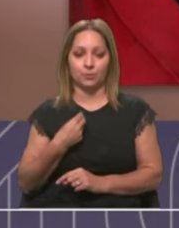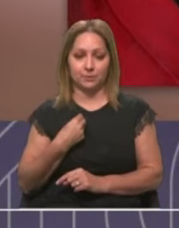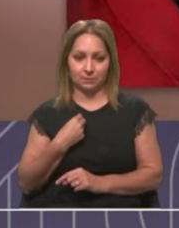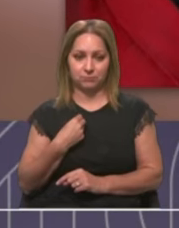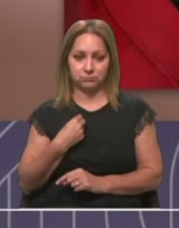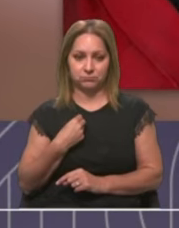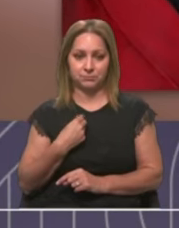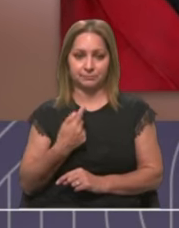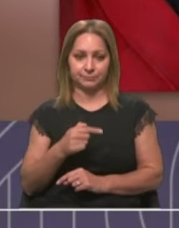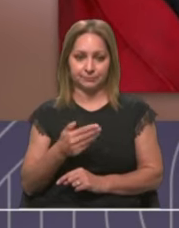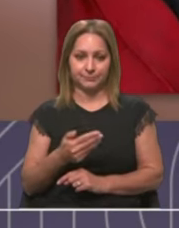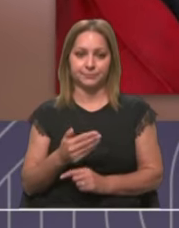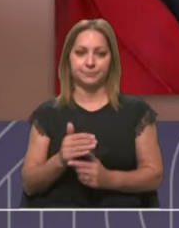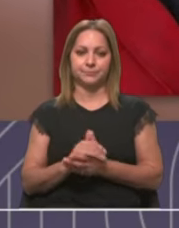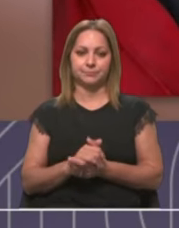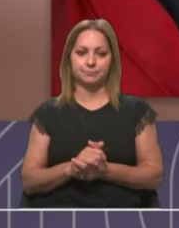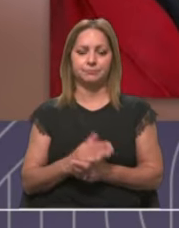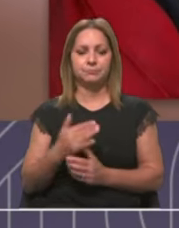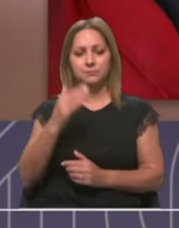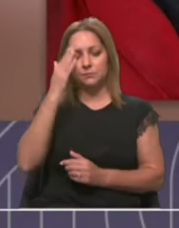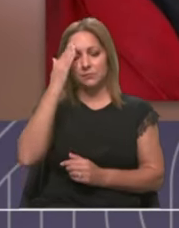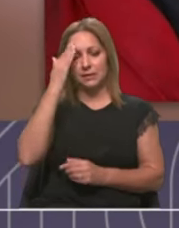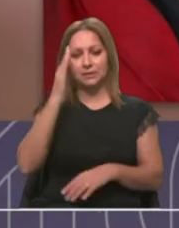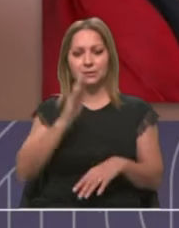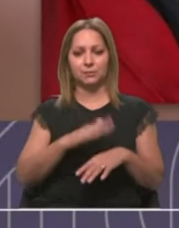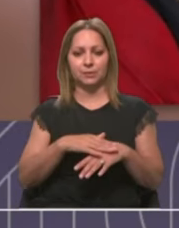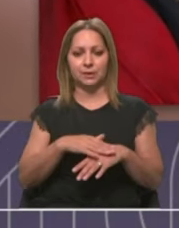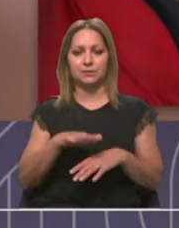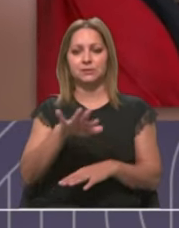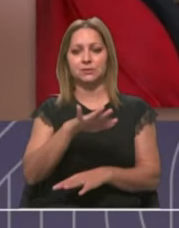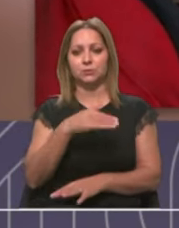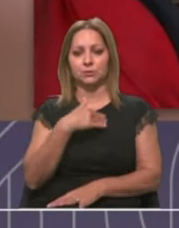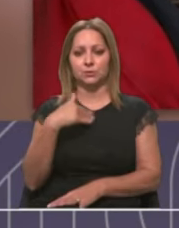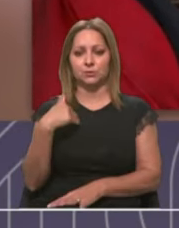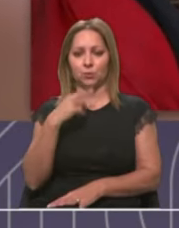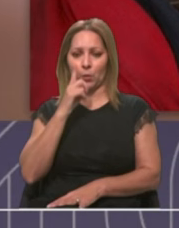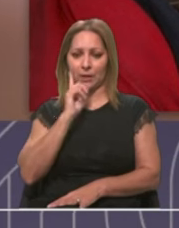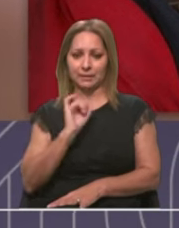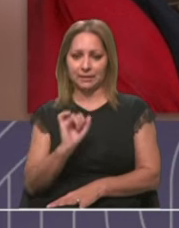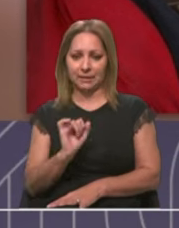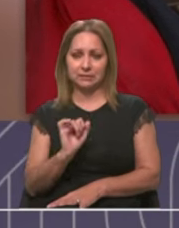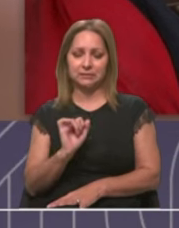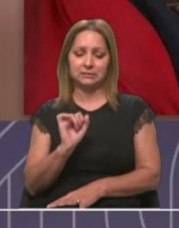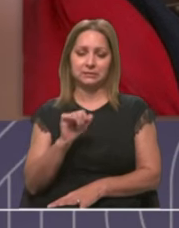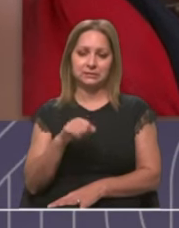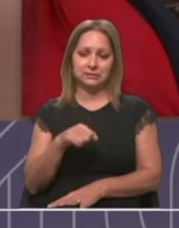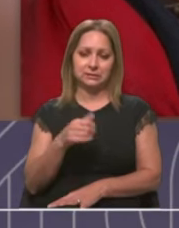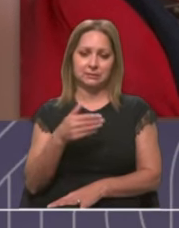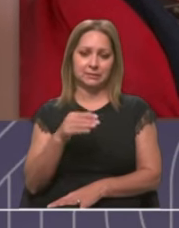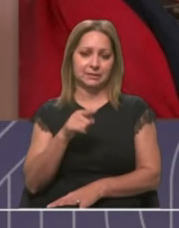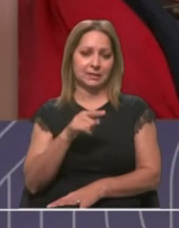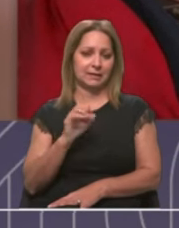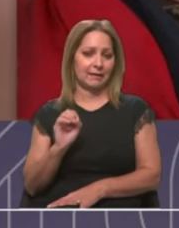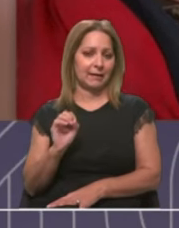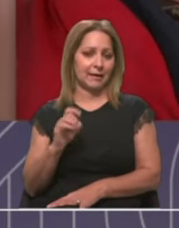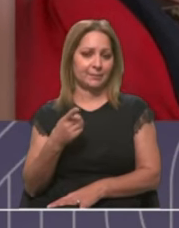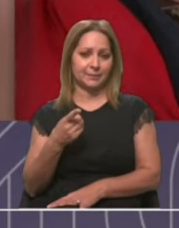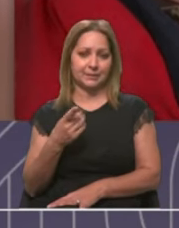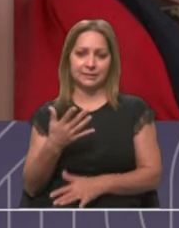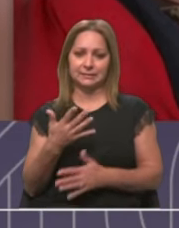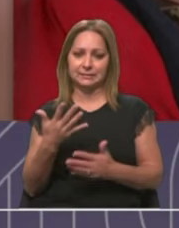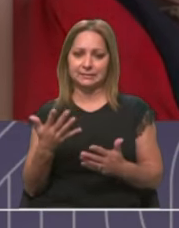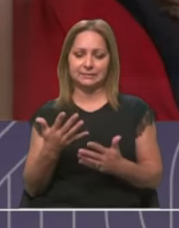enorme. Mas acha que pode ter a ver com o estado de saúde da Betty? Sim, mas mesmo assim, a rapidez com que isto se